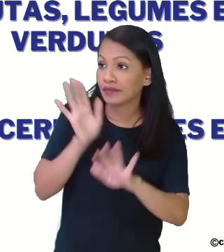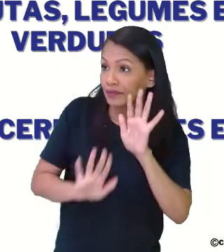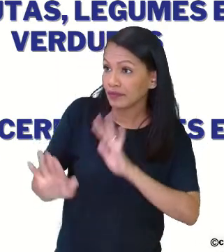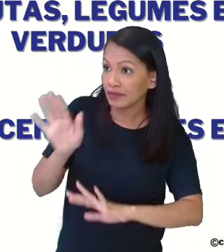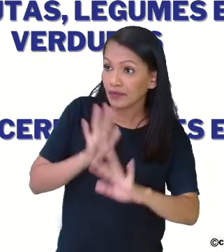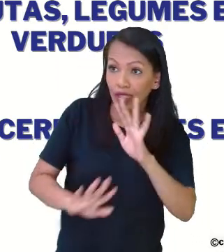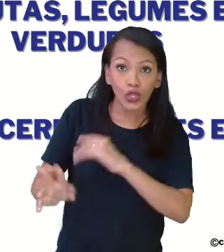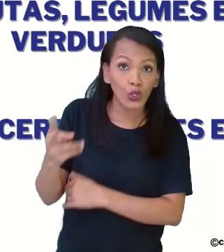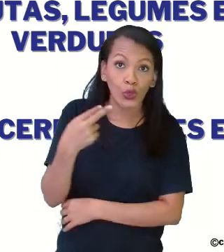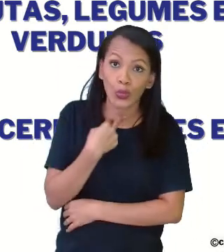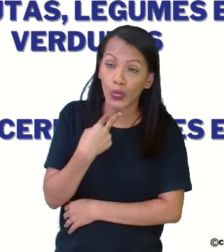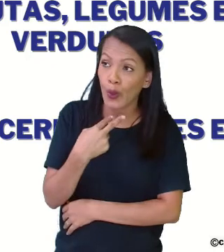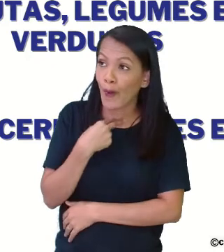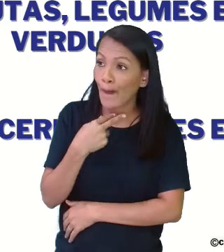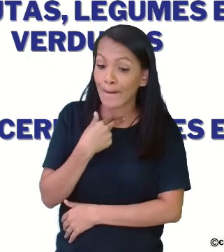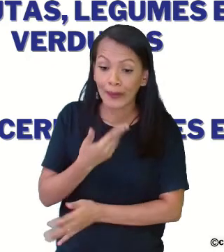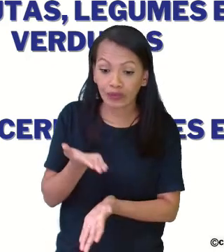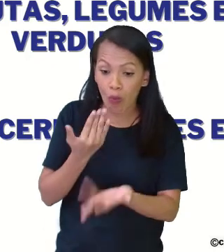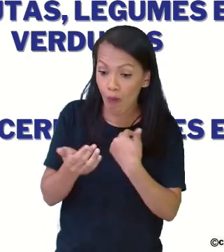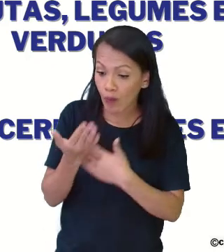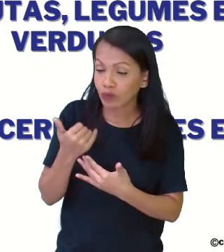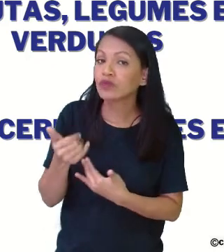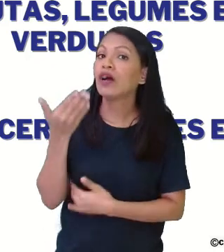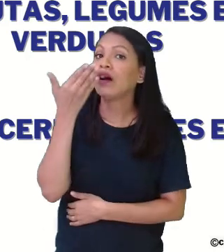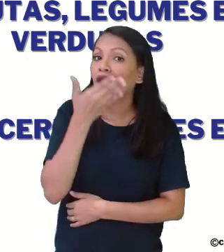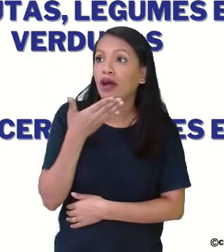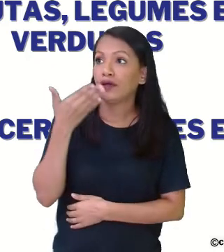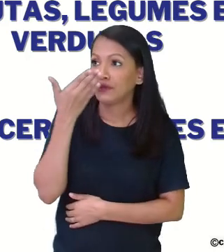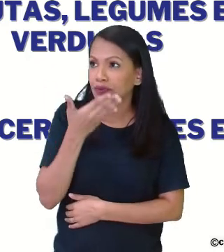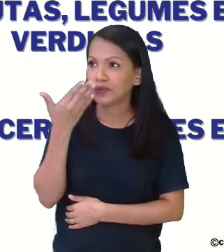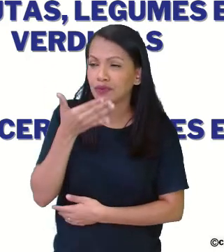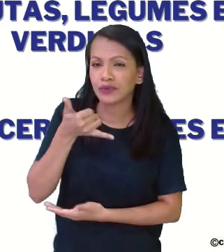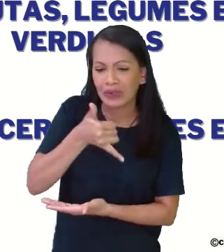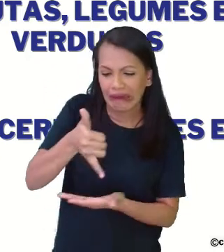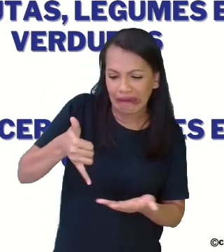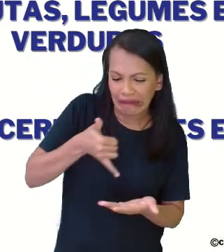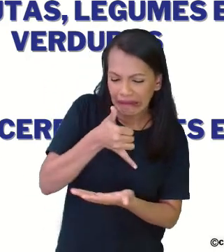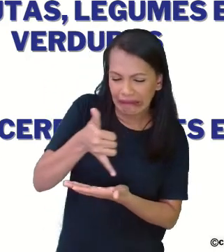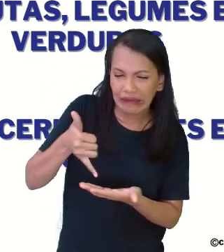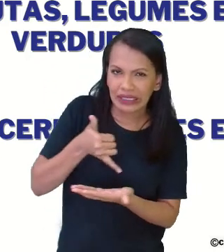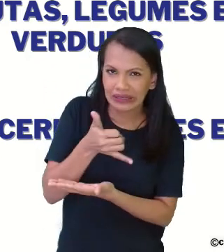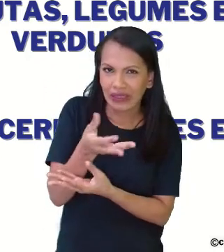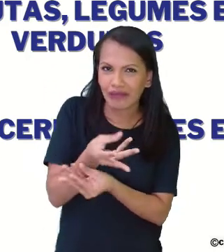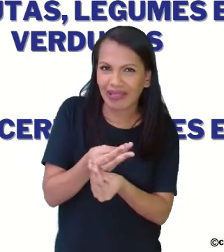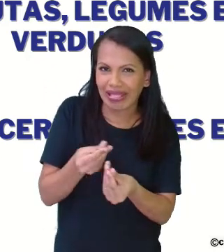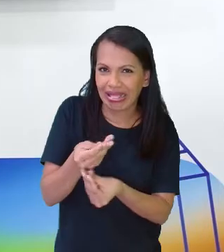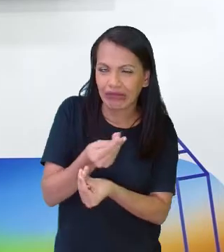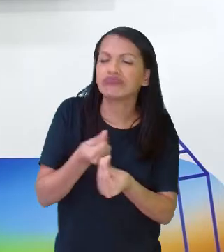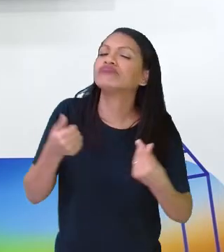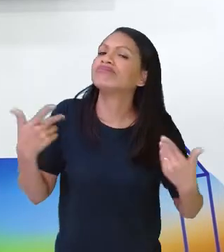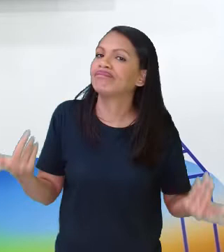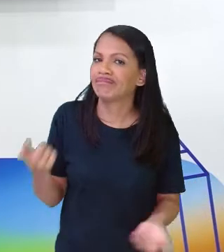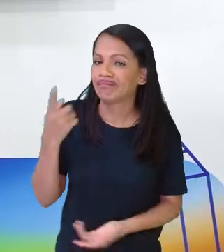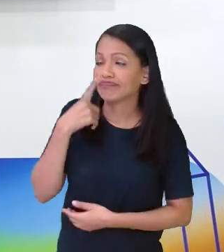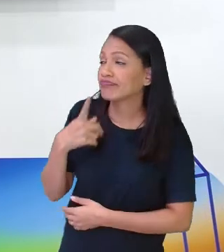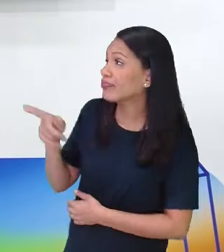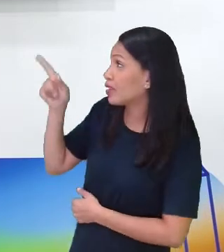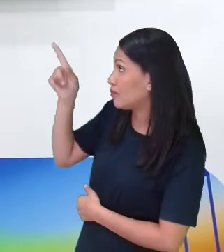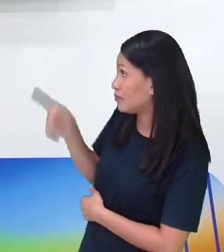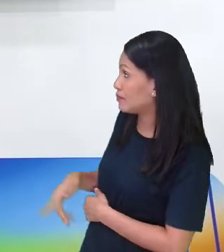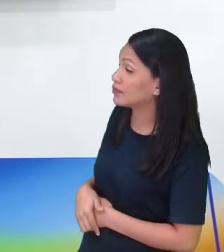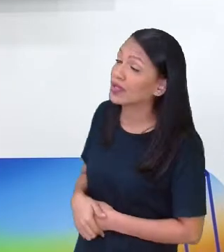estar consumindo grandes quantidades, açúcares, óleos, gordura. Esses alimentos,